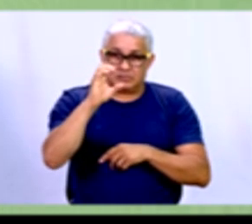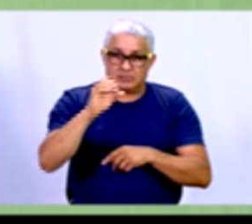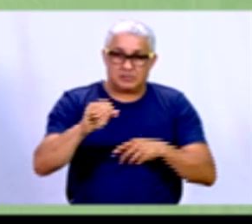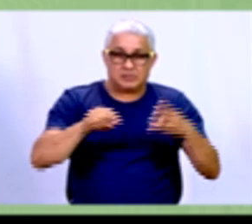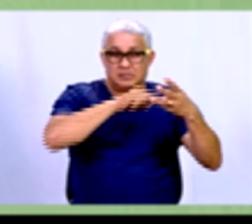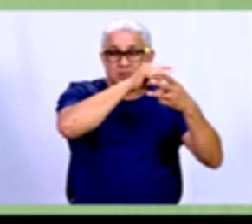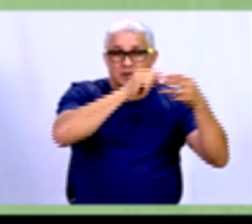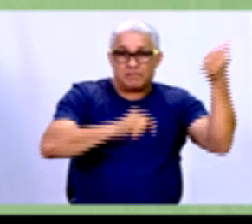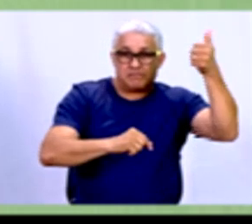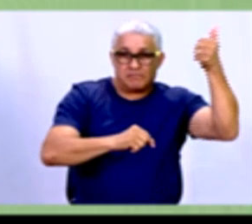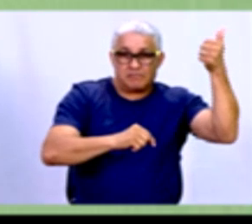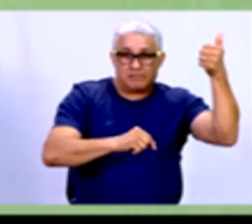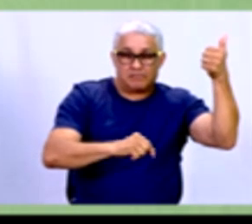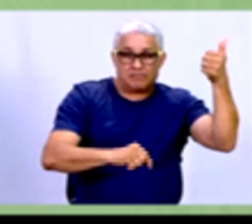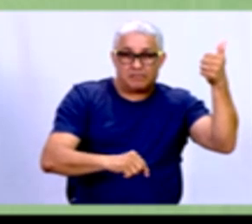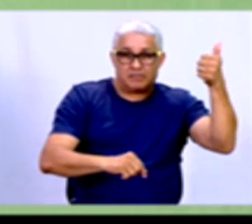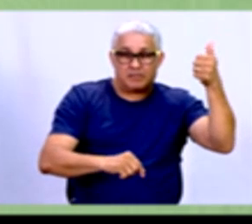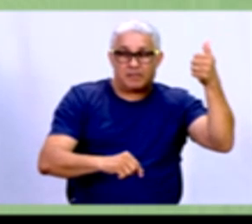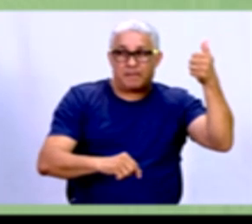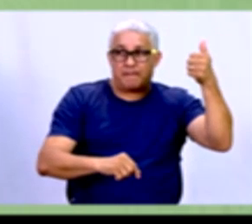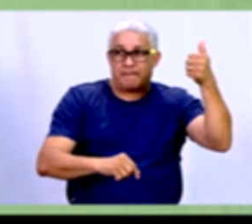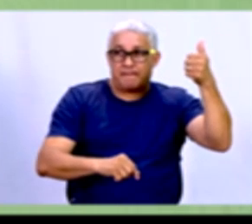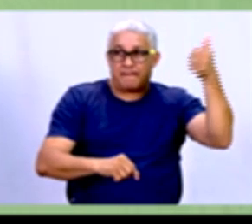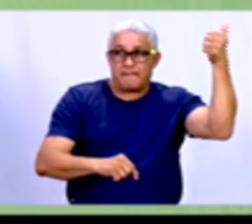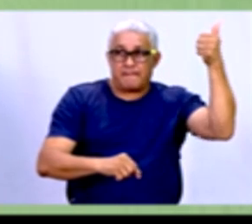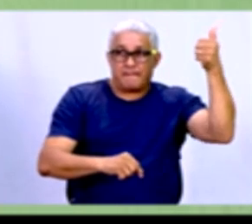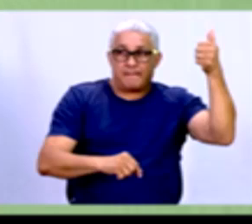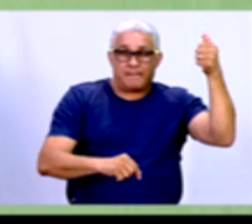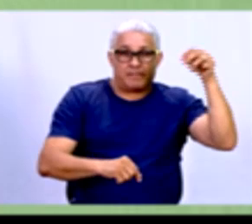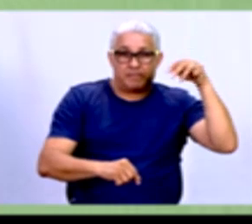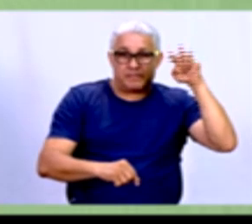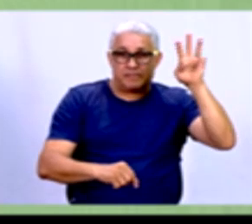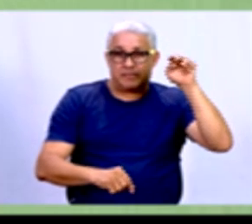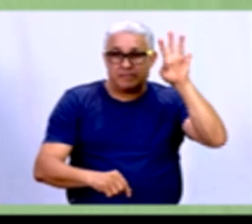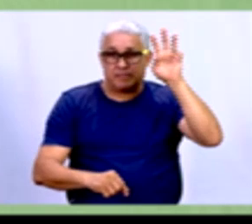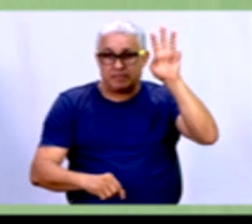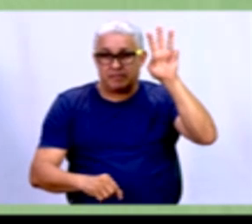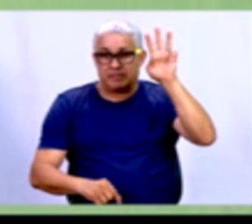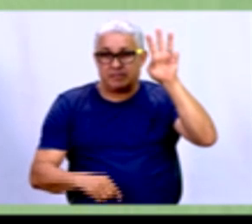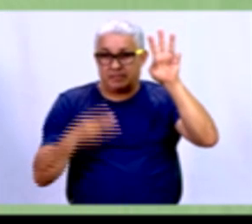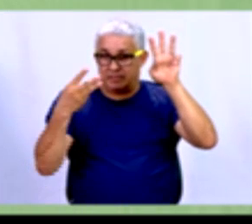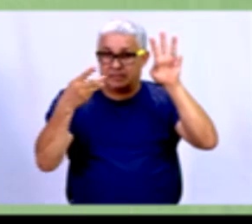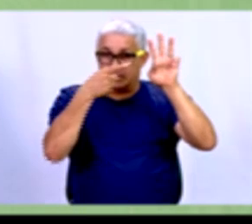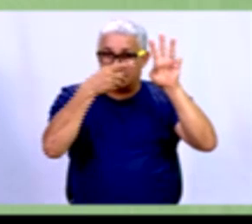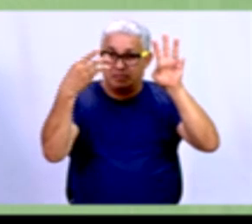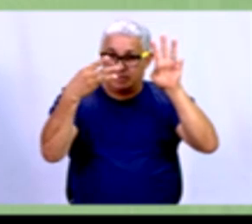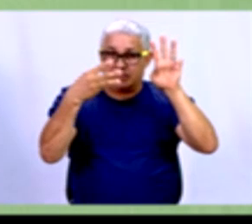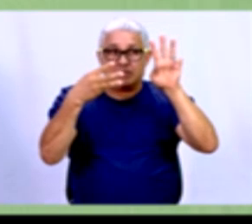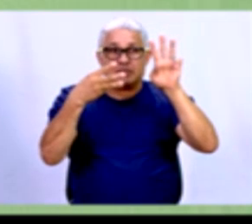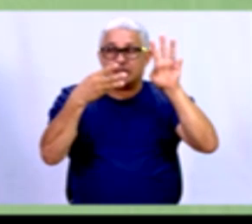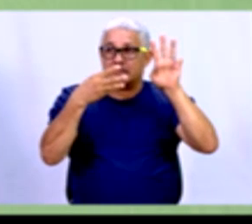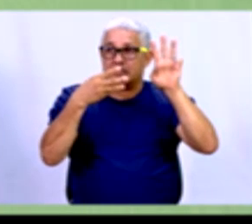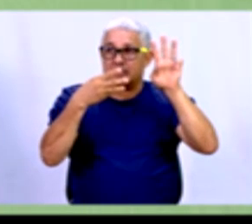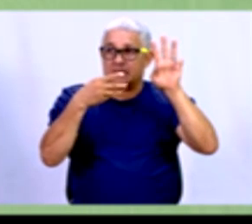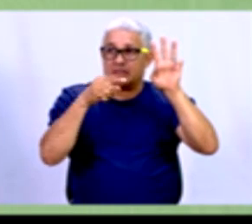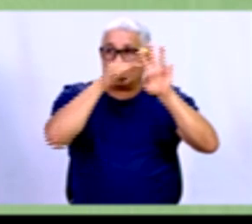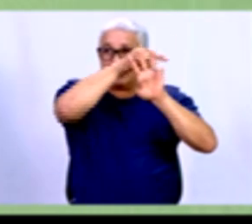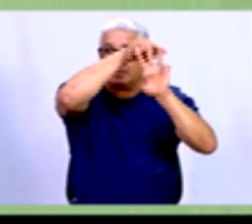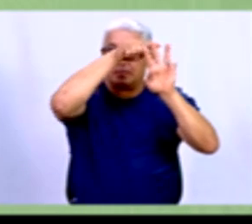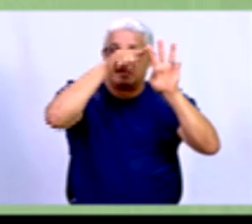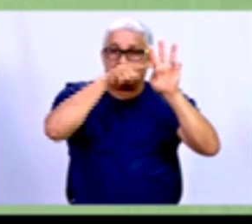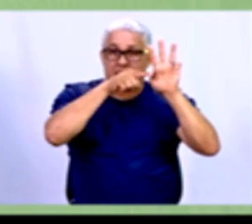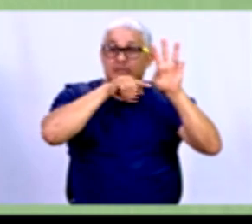três primeiros sites aqui, da primeira questão, esses são sites que são considerados